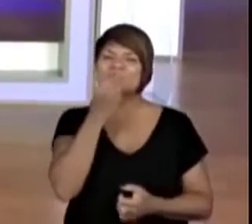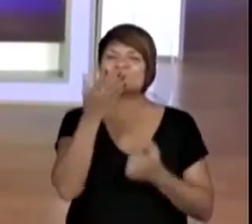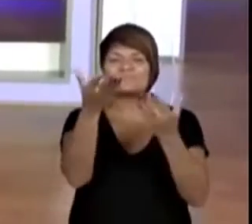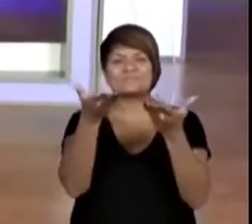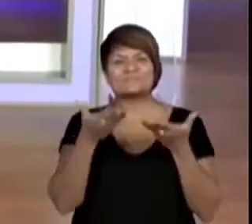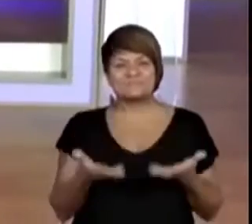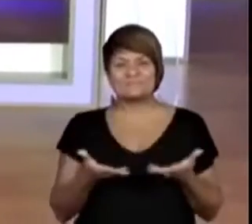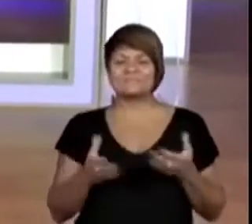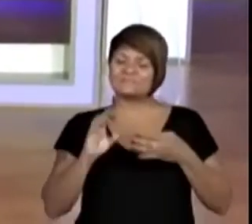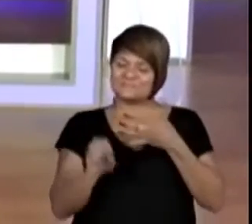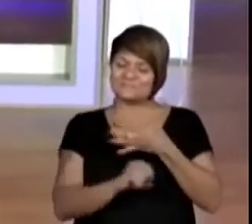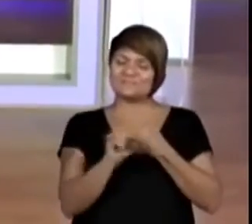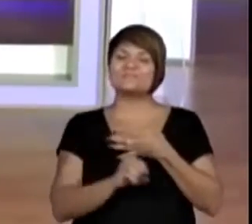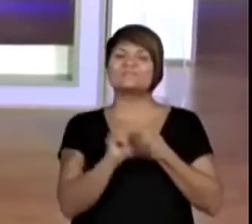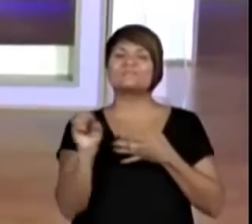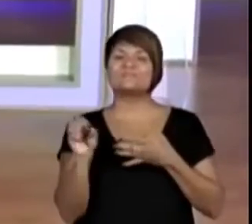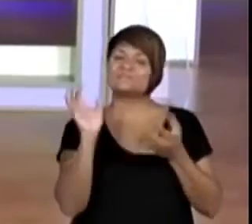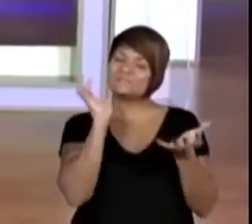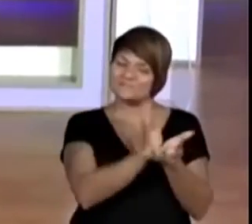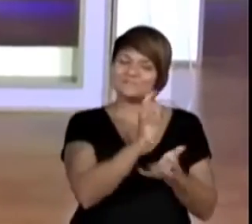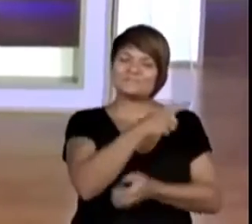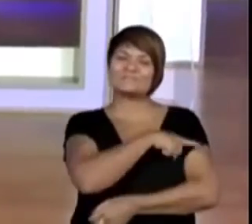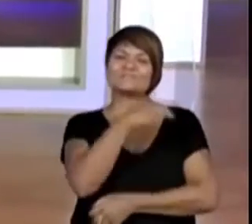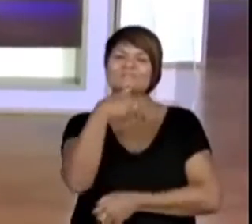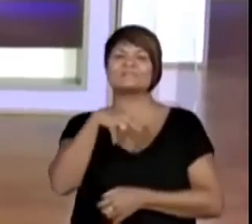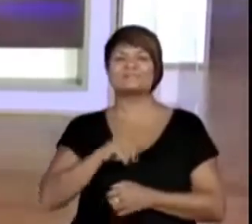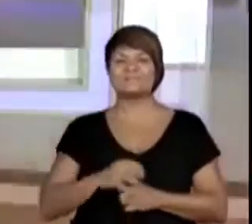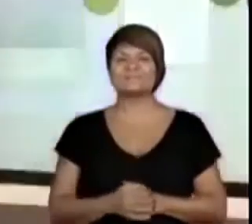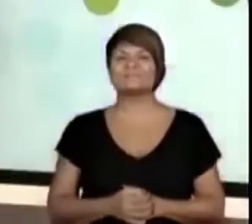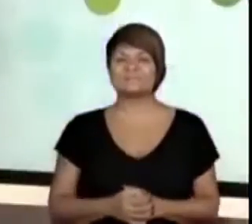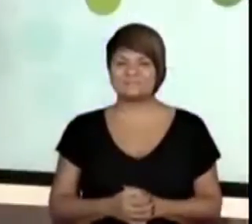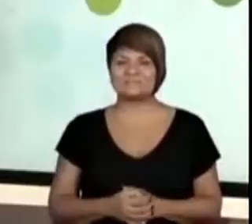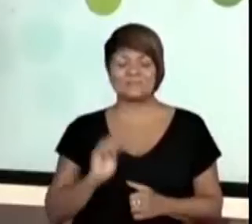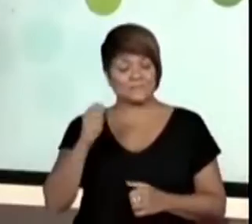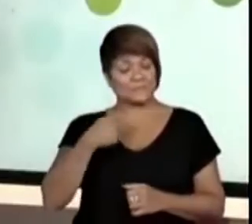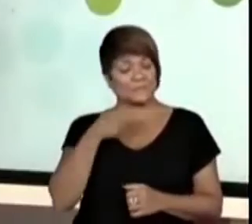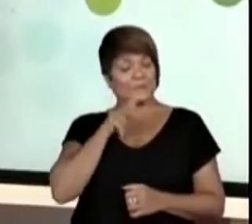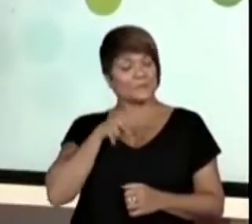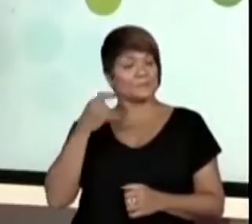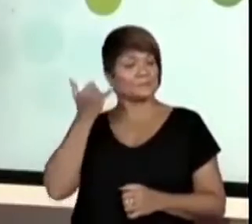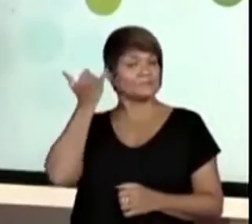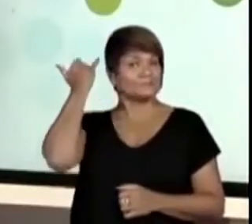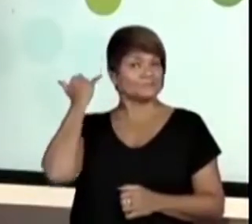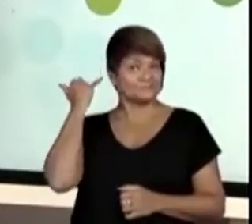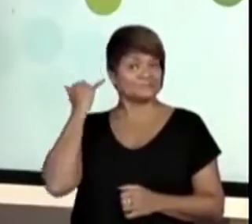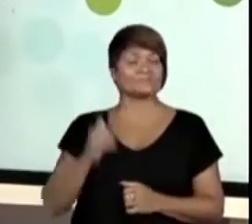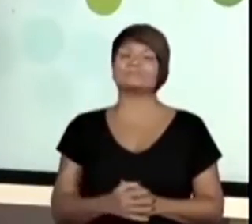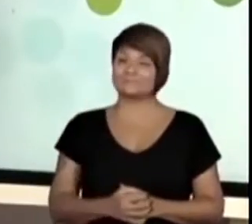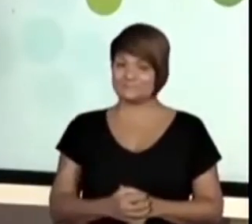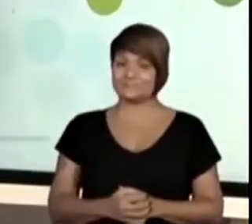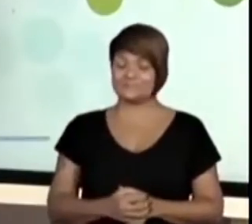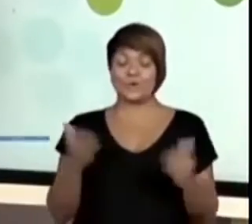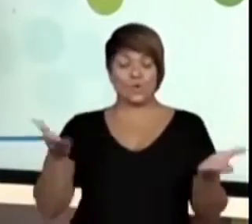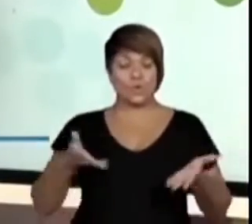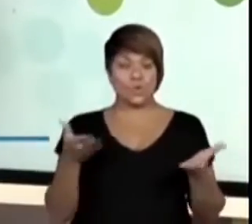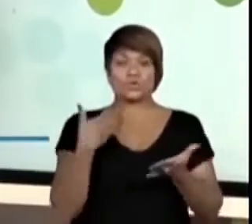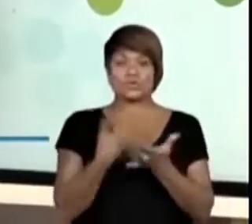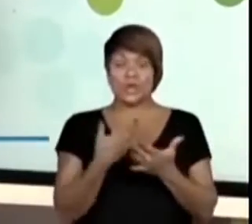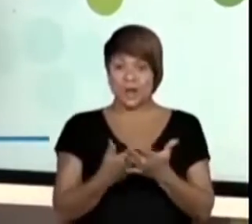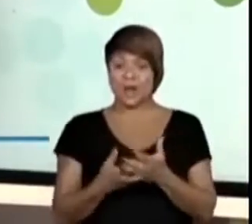Bem-vindos ao Centro de Mídias, galerinha do primeiro ano. Eu sou a professora Juliana Nadeu e hoje nós vamos ter uma aula